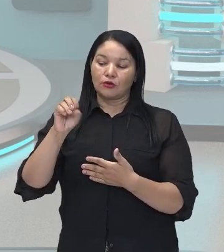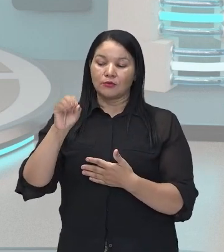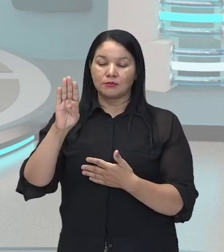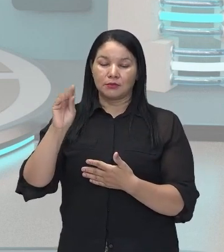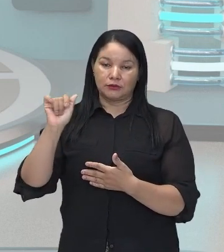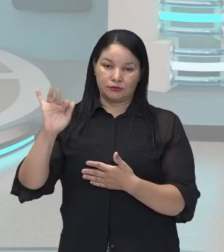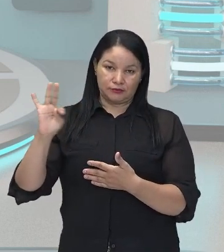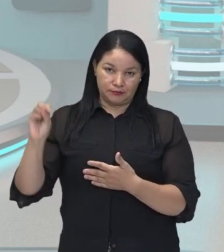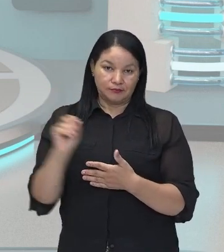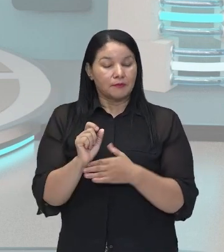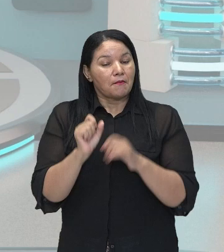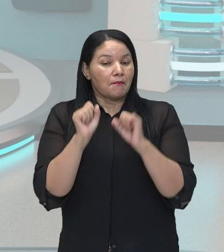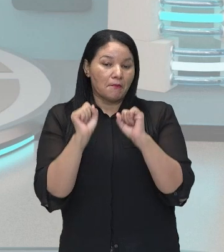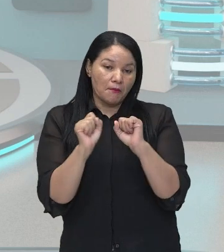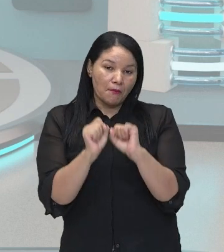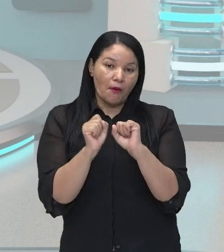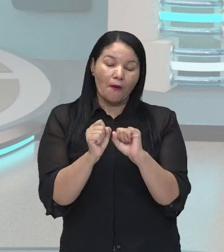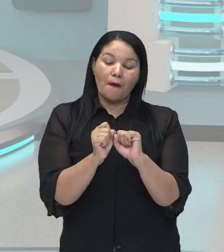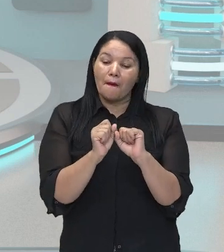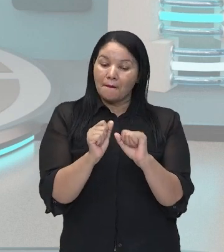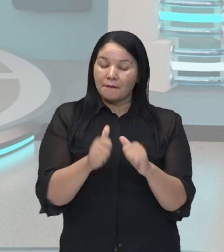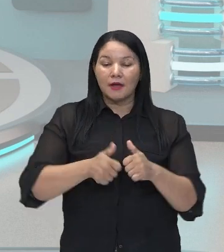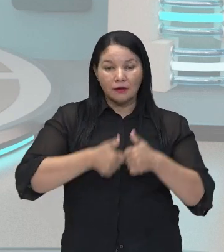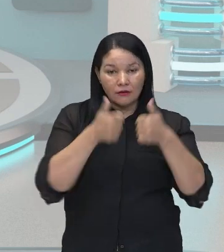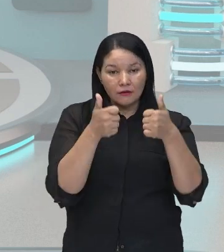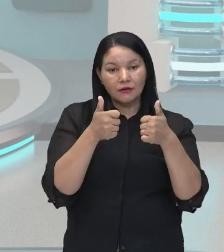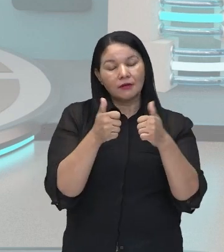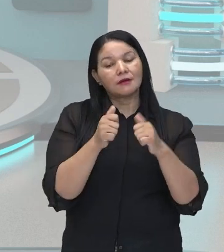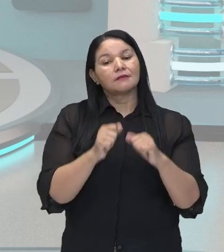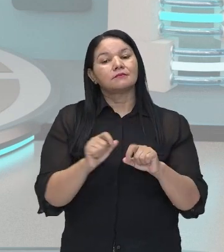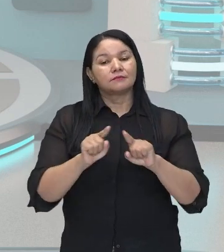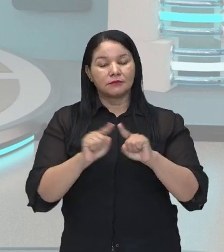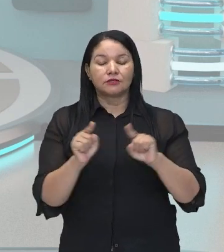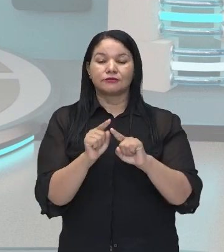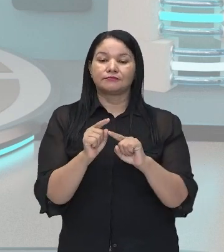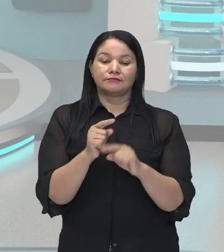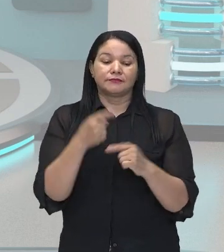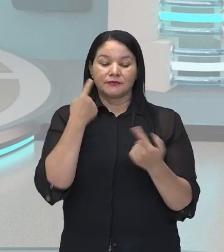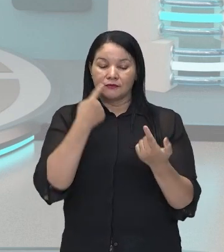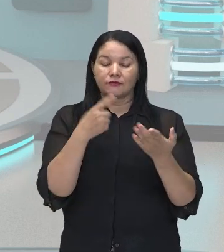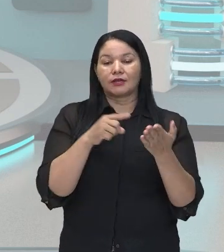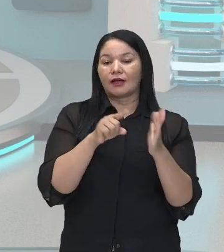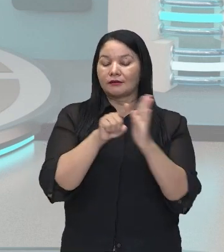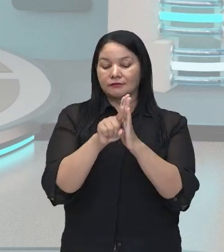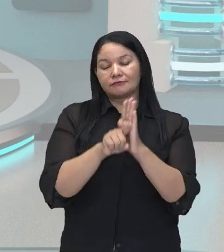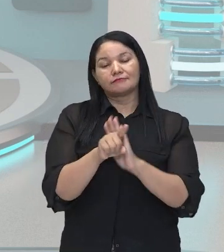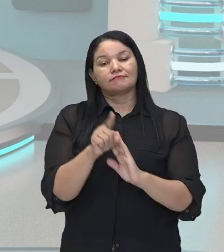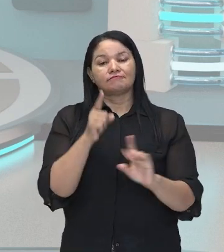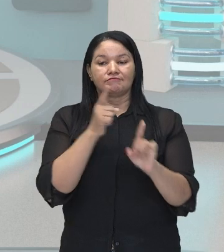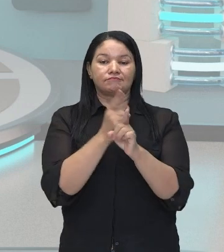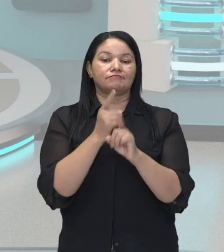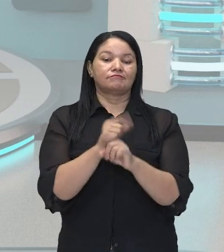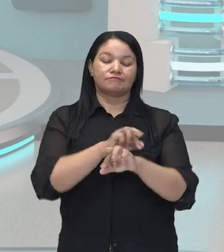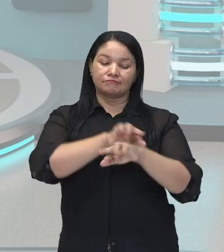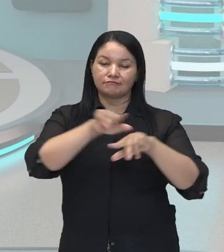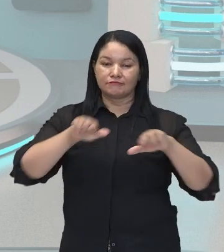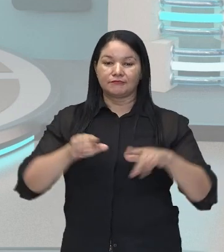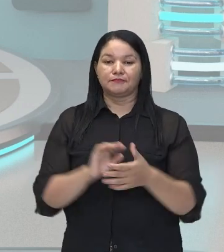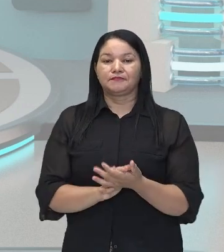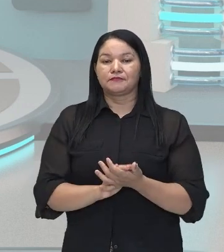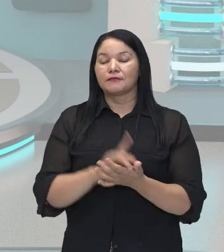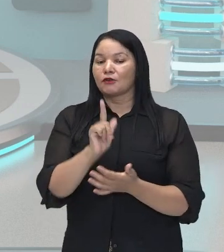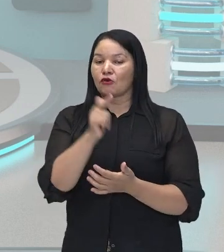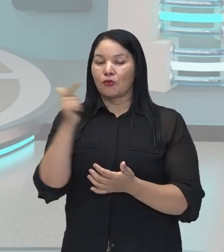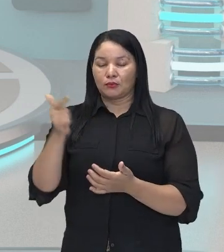percebo que esse é o lado social da obra de Monteiro Lobato. Ok? Vamos avançar? Ao passo